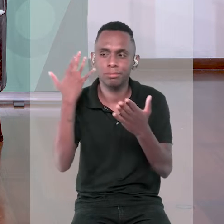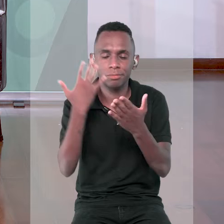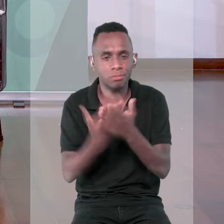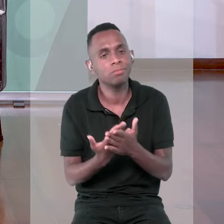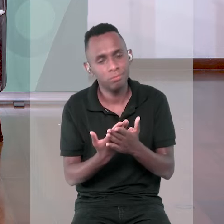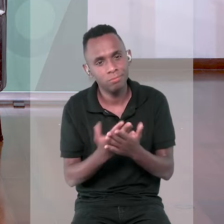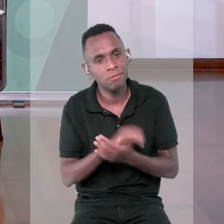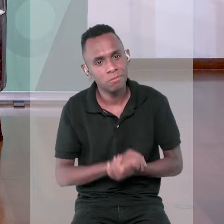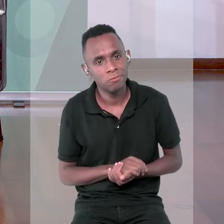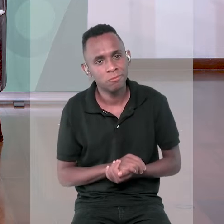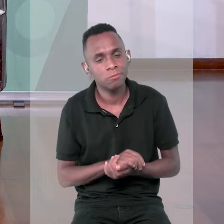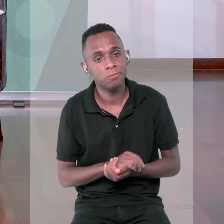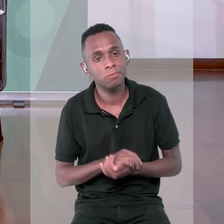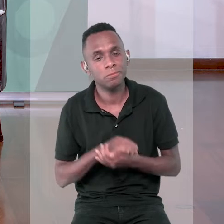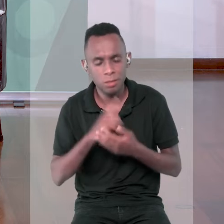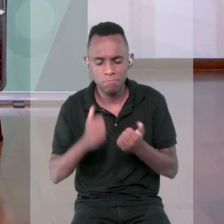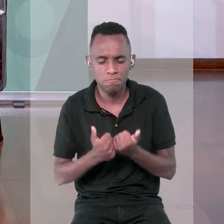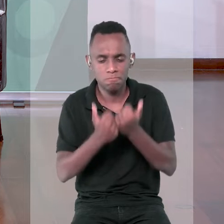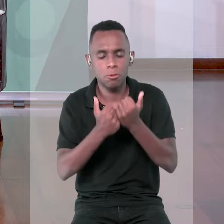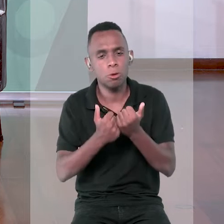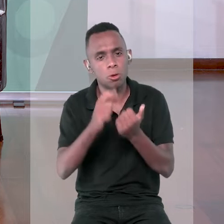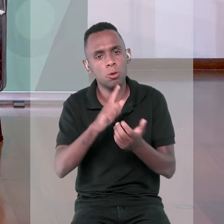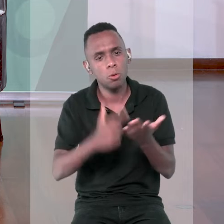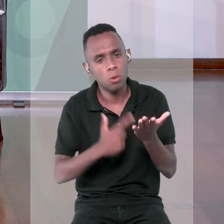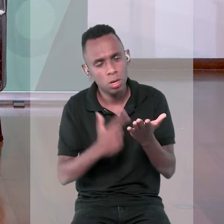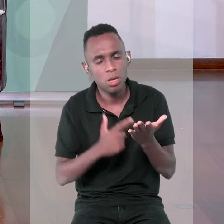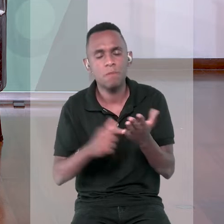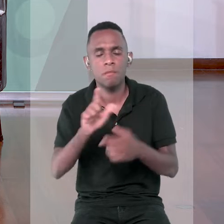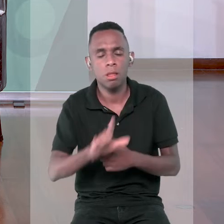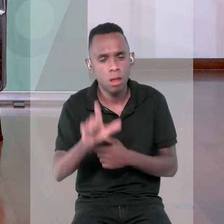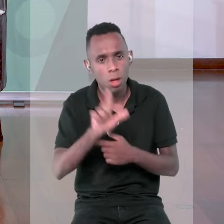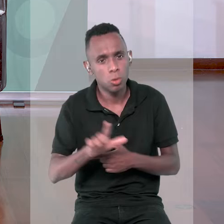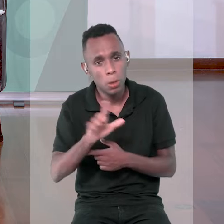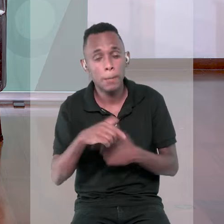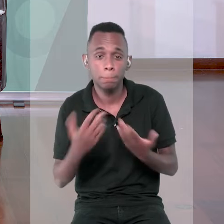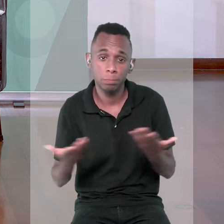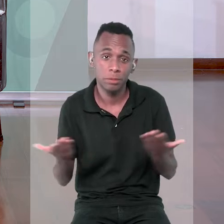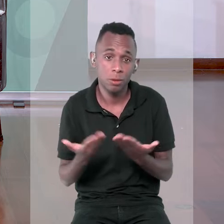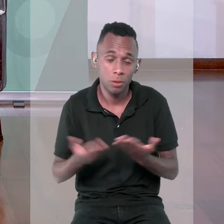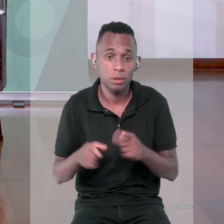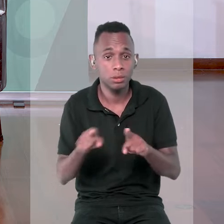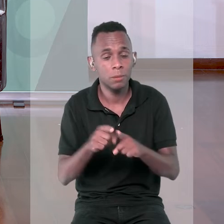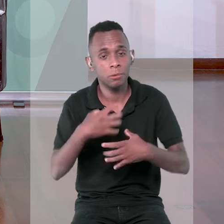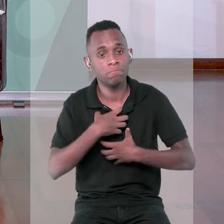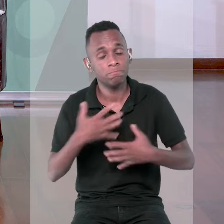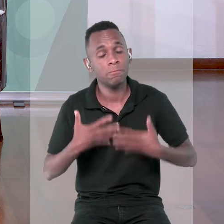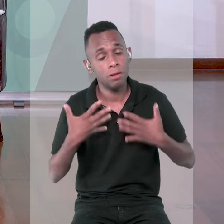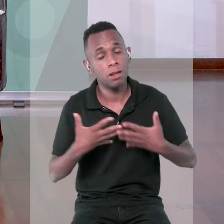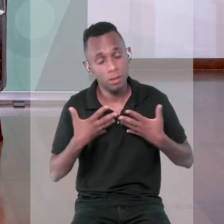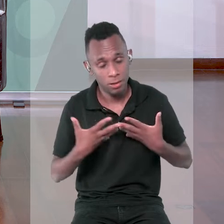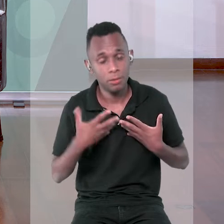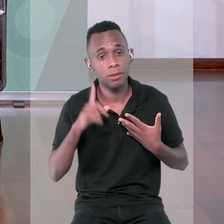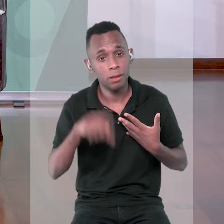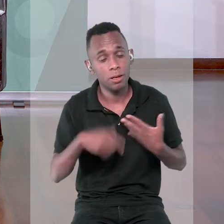construiu, a favor dos livros, da literatura, né? E agora também uma alegria muito grande